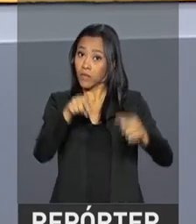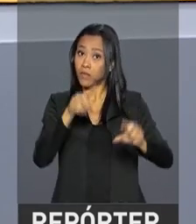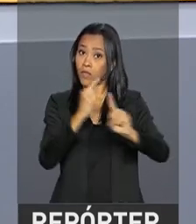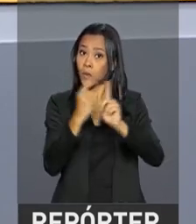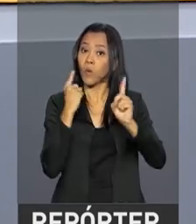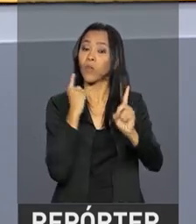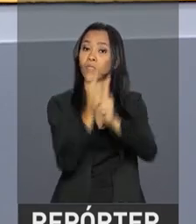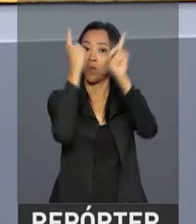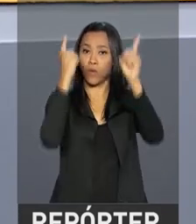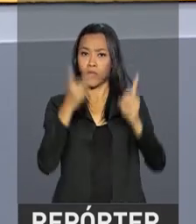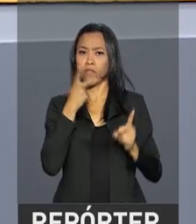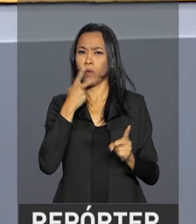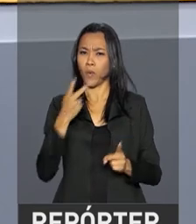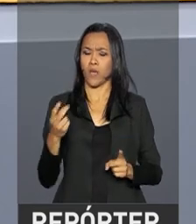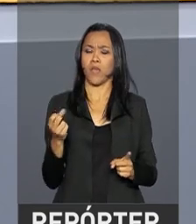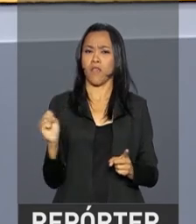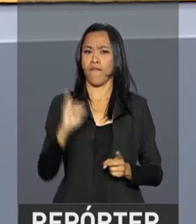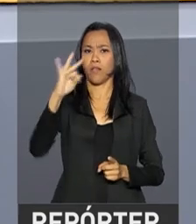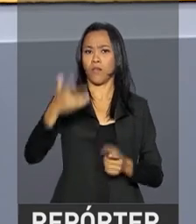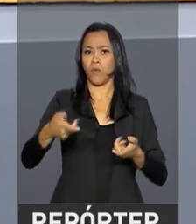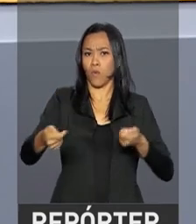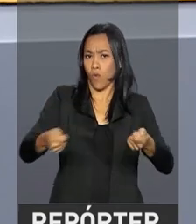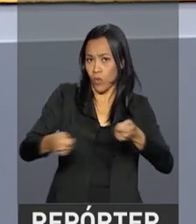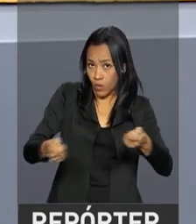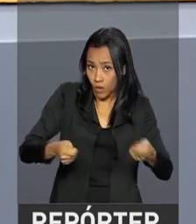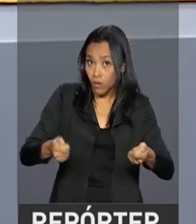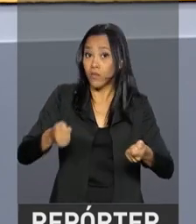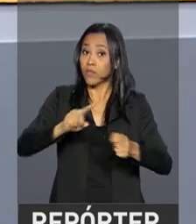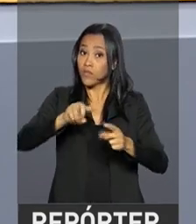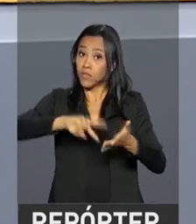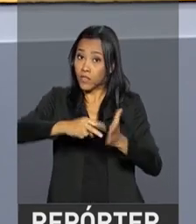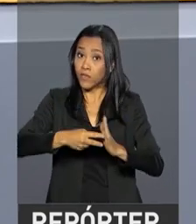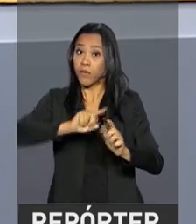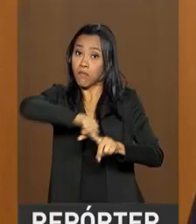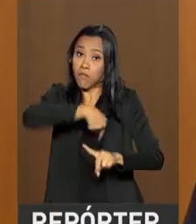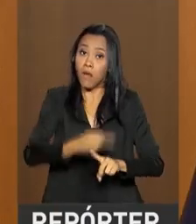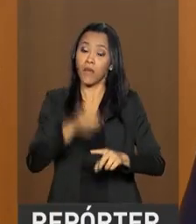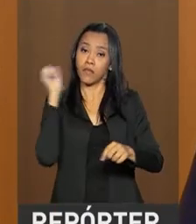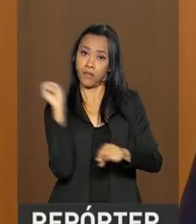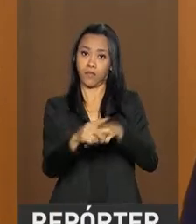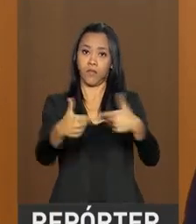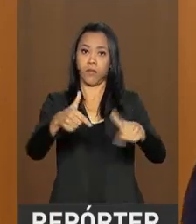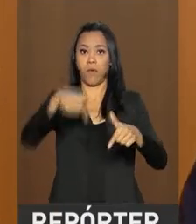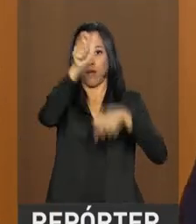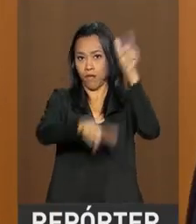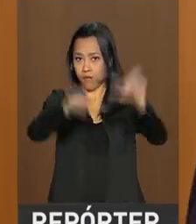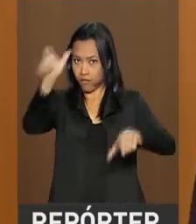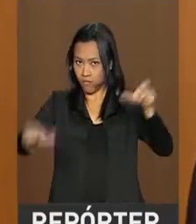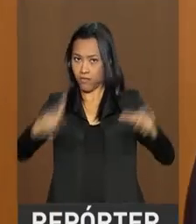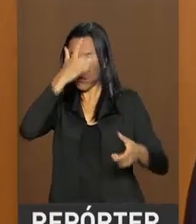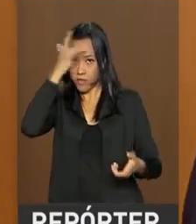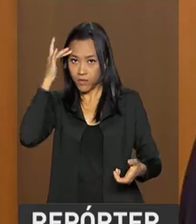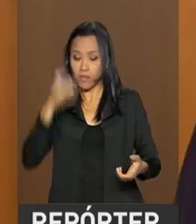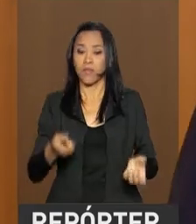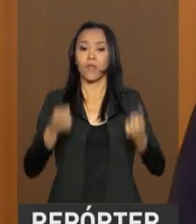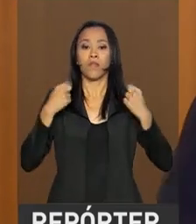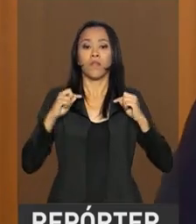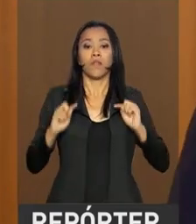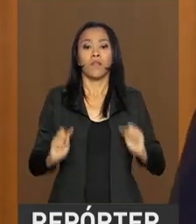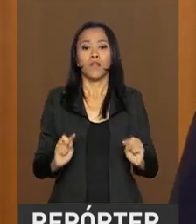que a inflação sob controle significa mais empregos para a população brasil tour e são